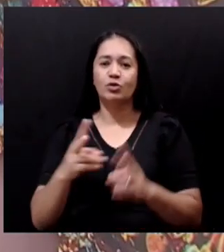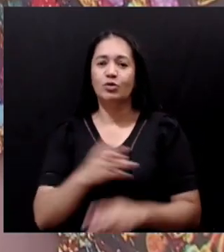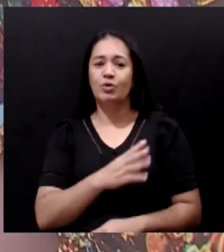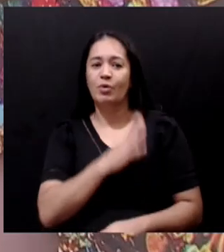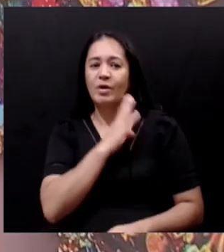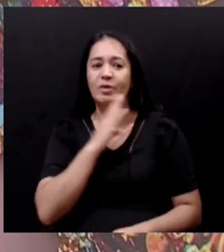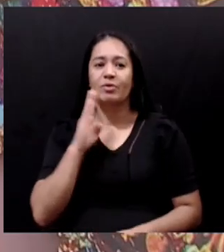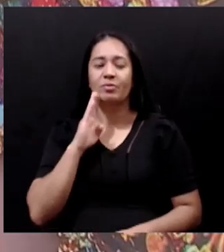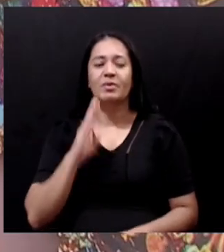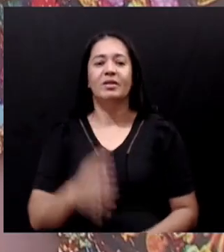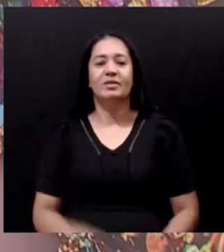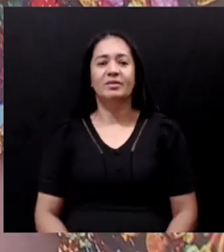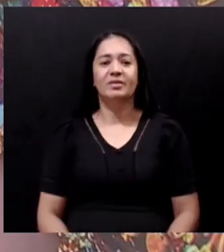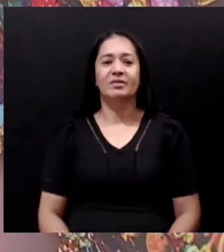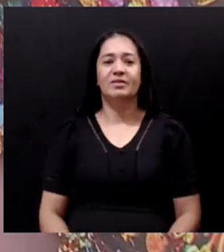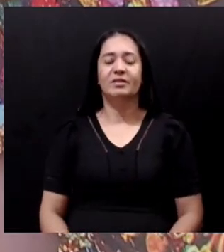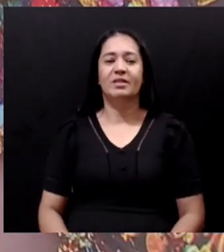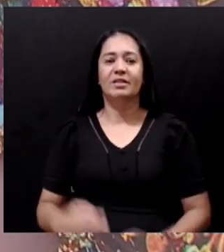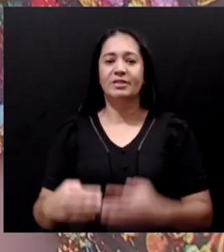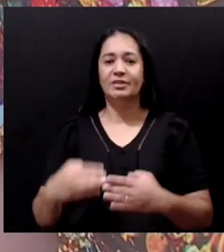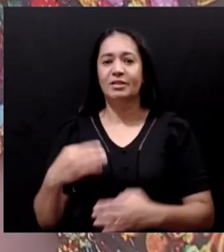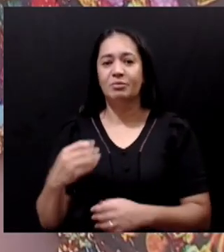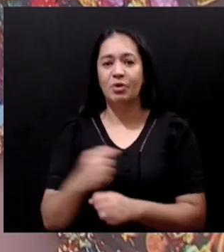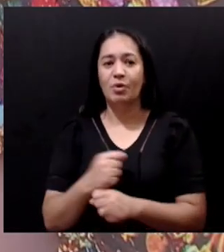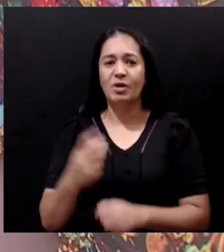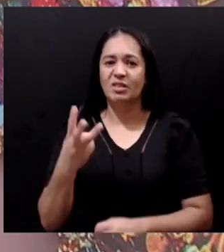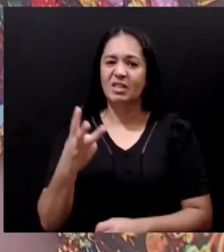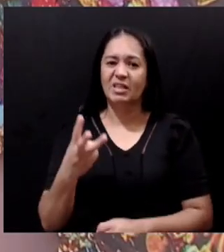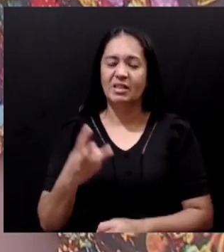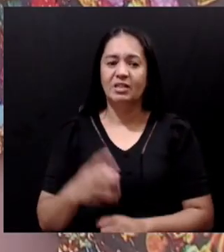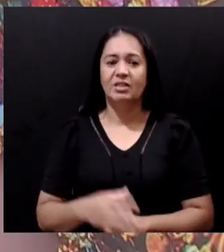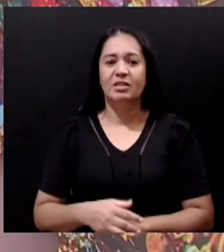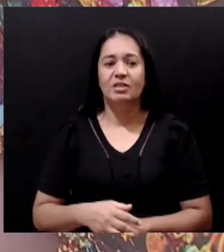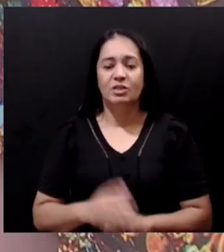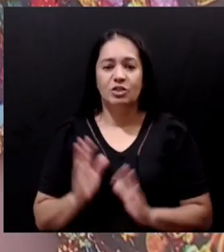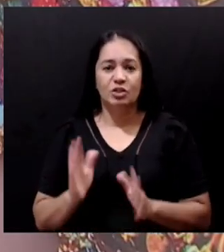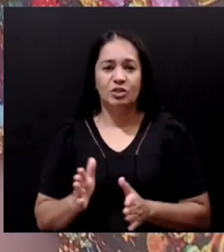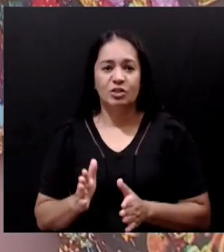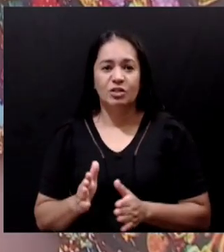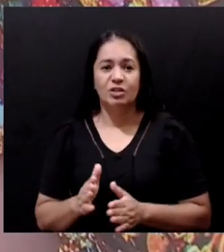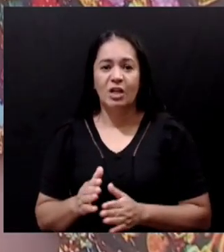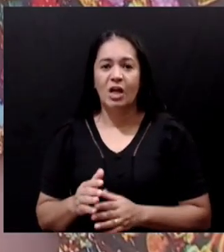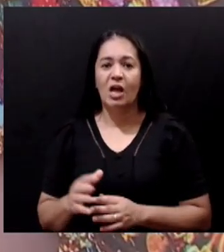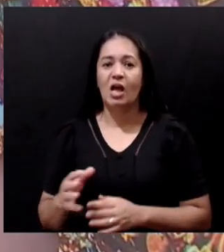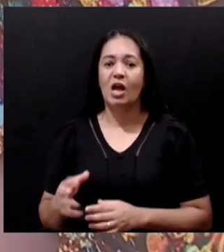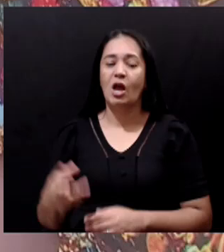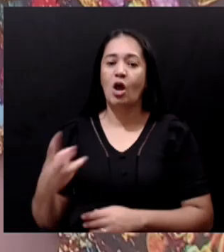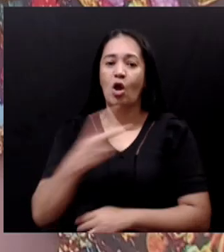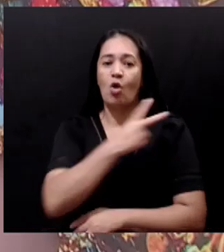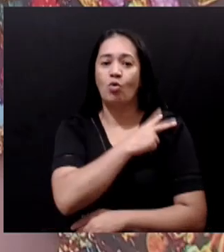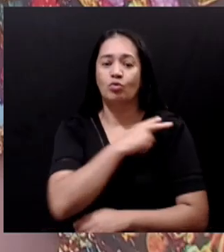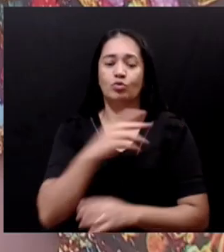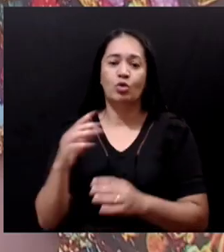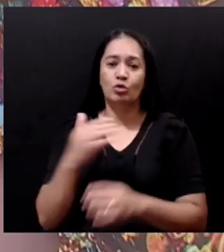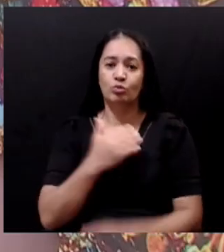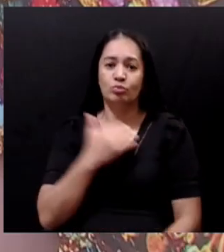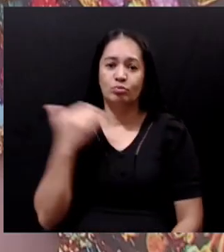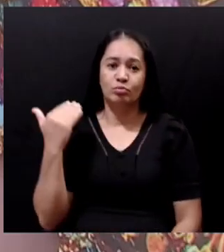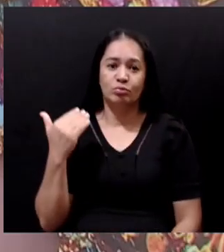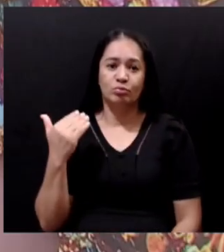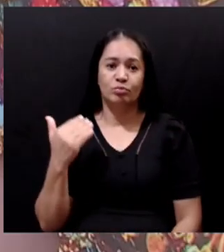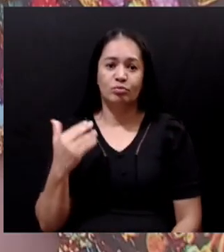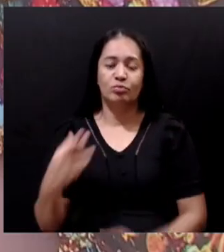Aqui. Depois, passaram 2, 3 anos, aí já o dono aqui faleceu, né? Era usufruto dele,